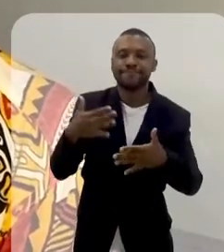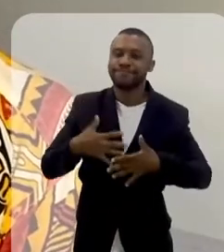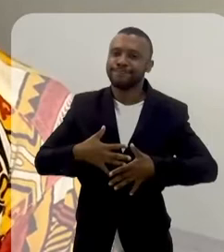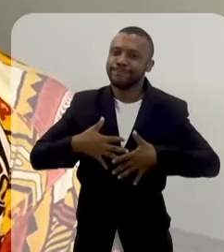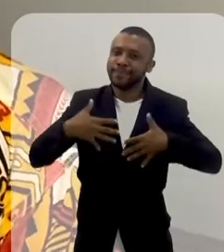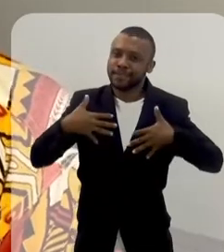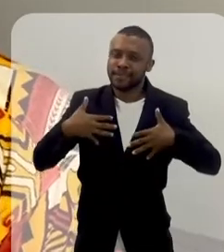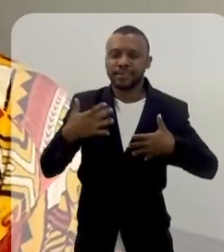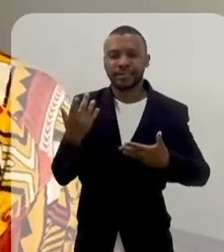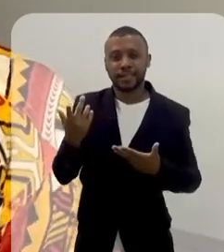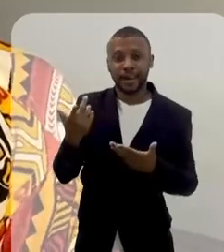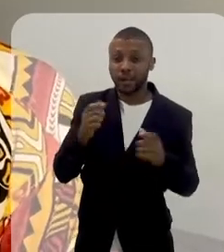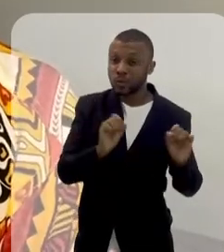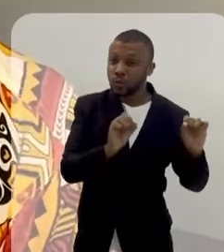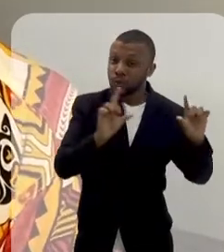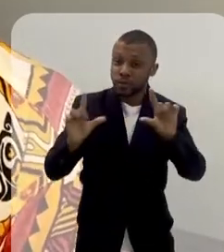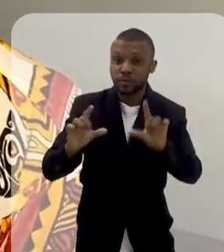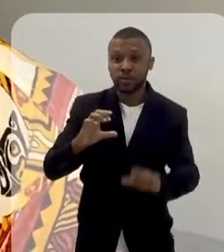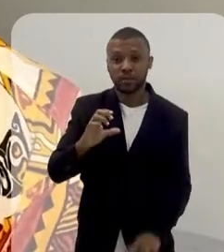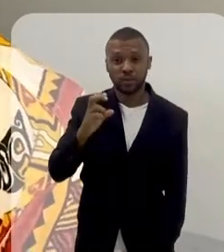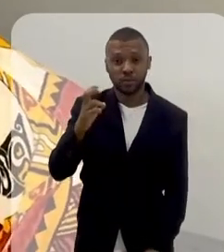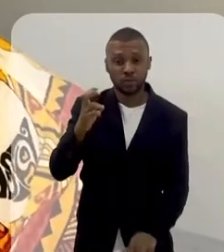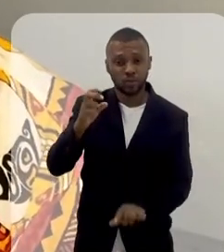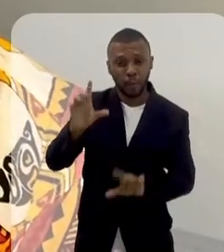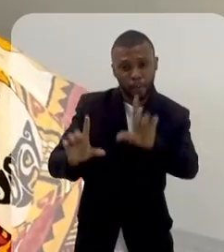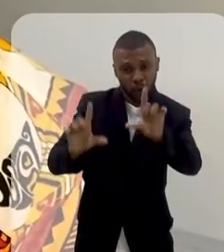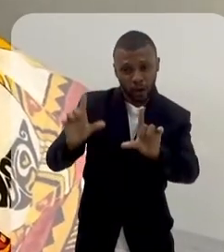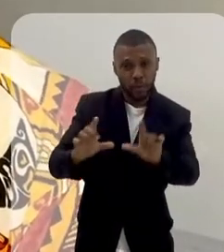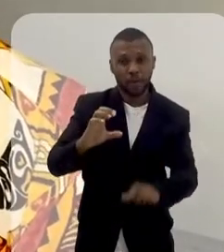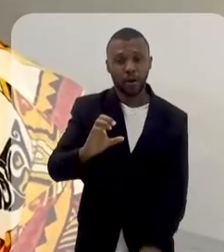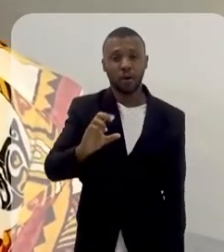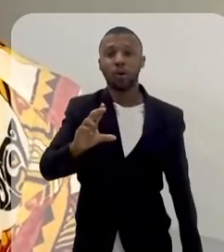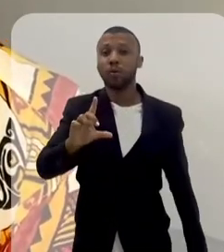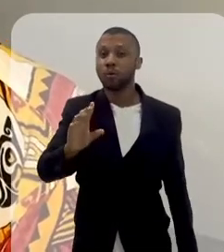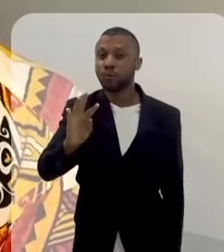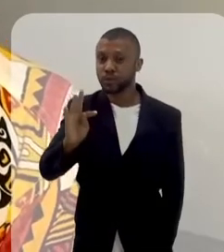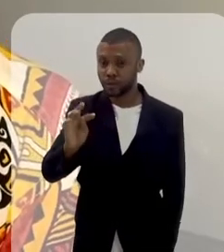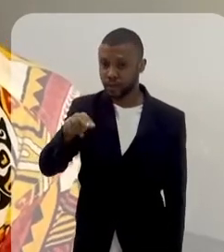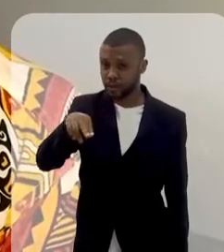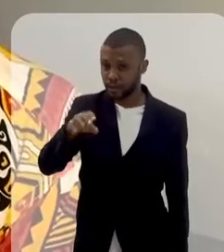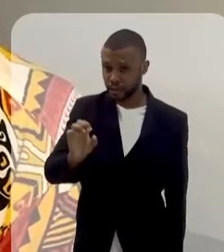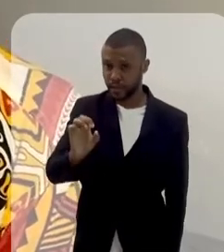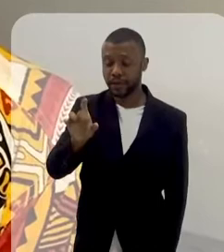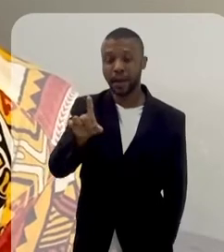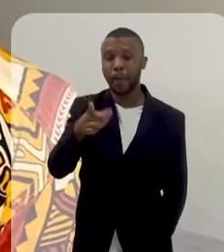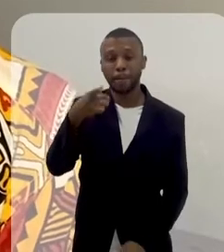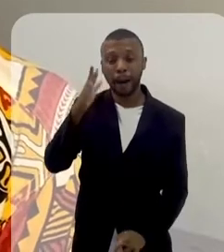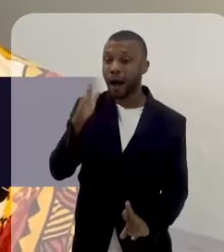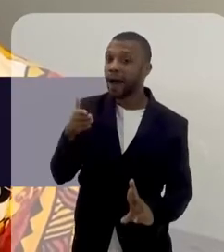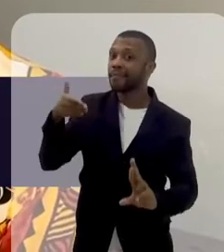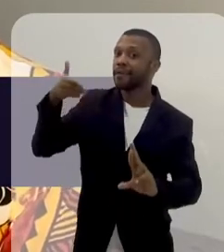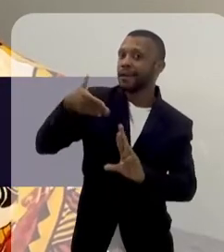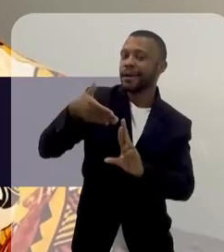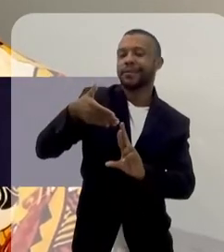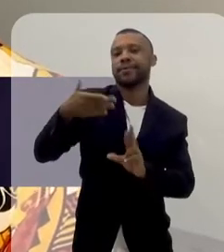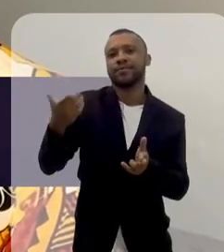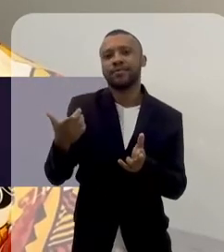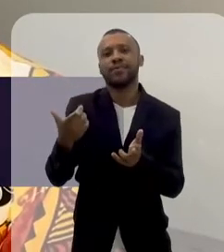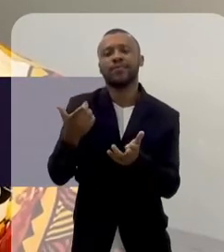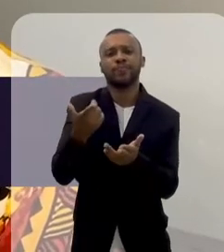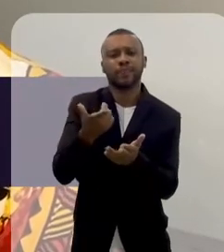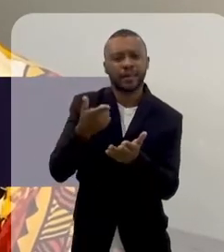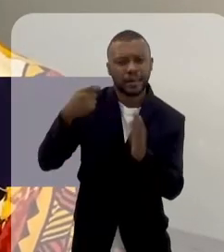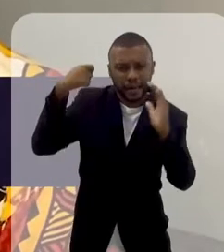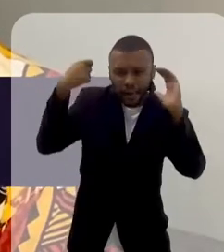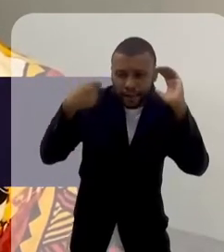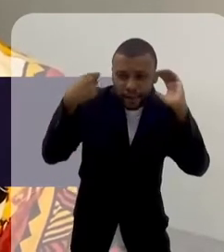prazer é todo meu estar aqui na Cutin, que é uma referência da América Latina de acervo de cultura negra,